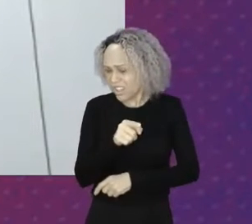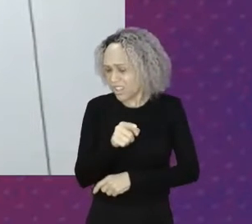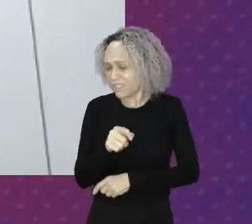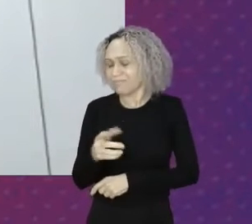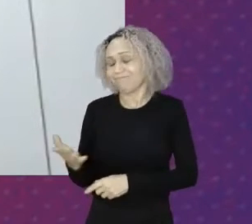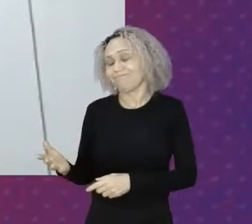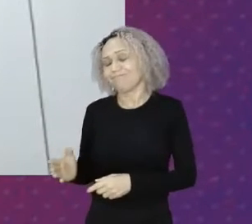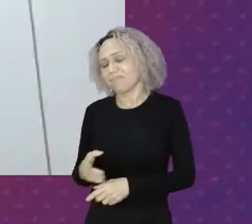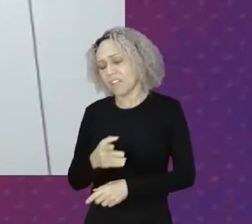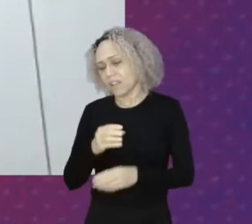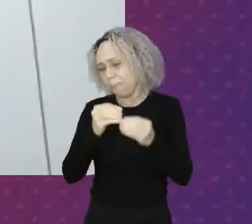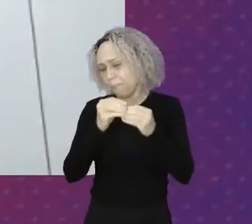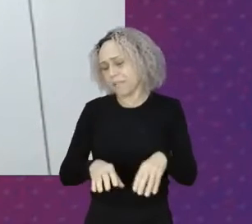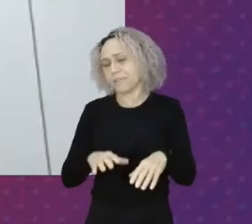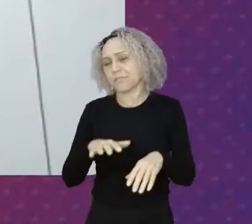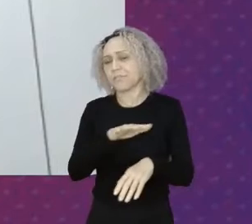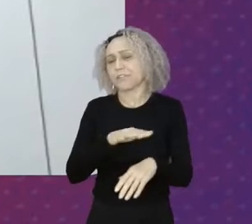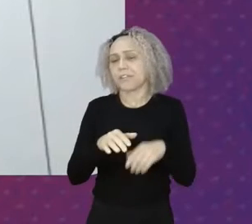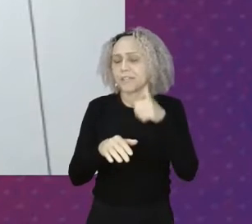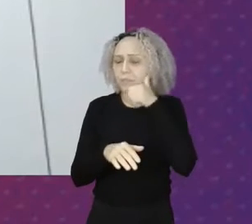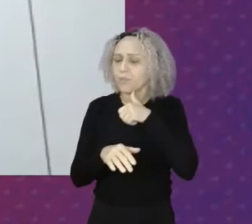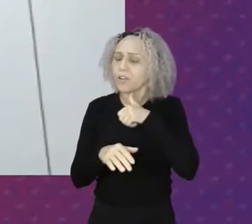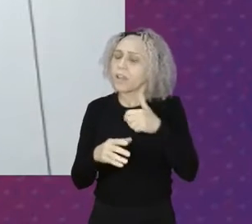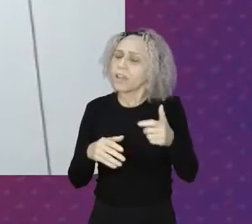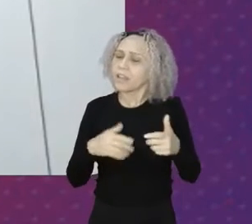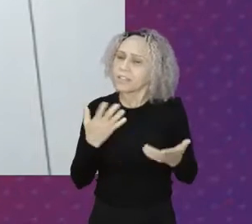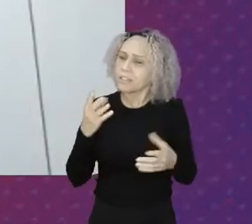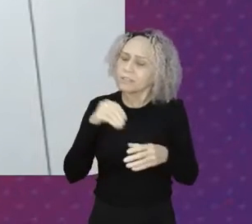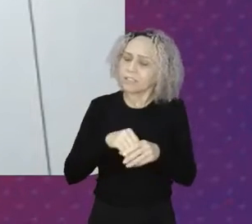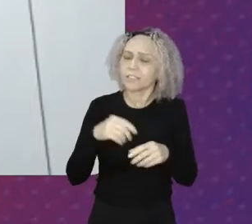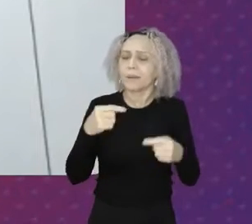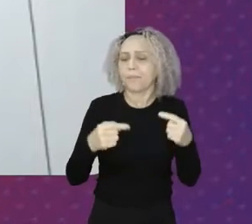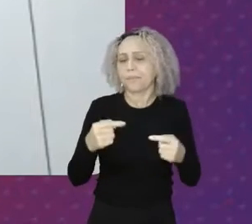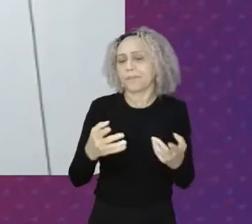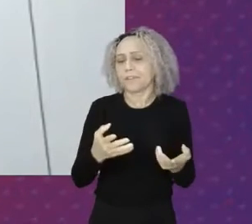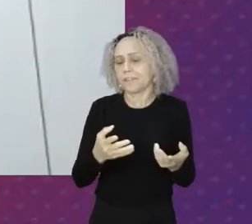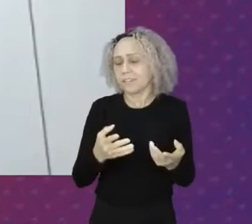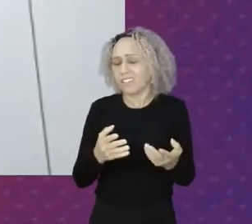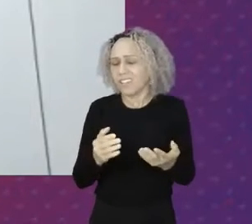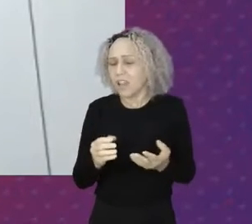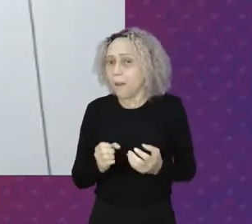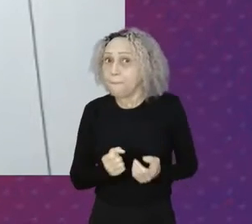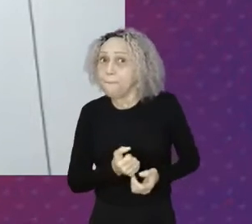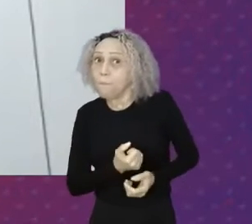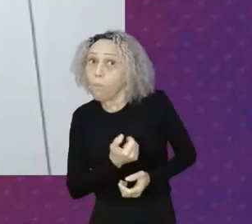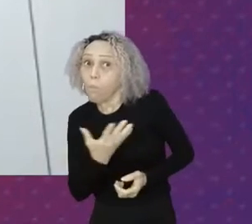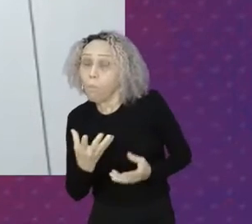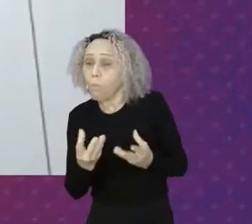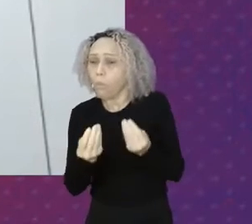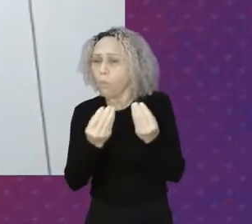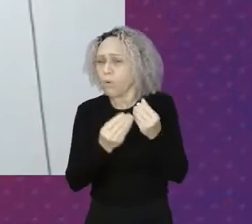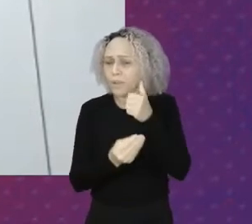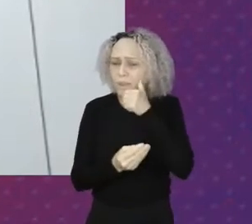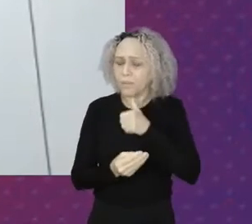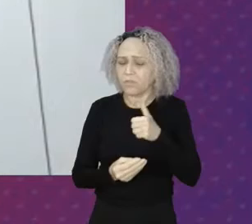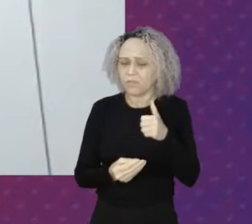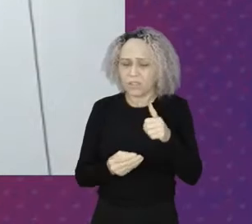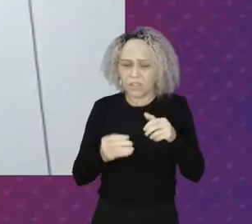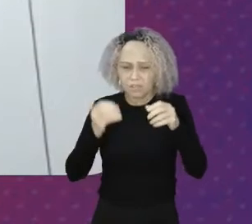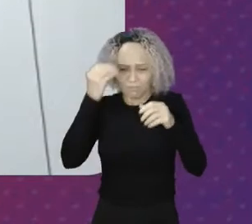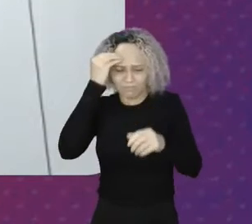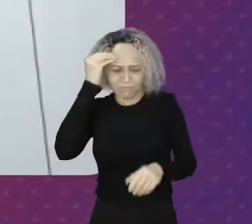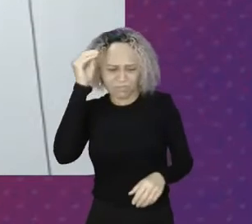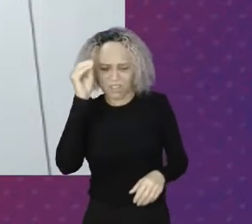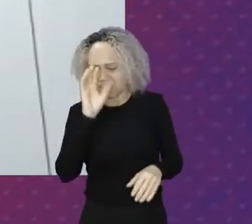sobretudo, as mulheres que estão no exercício político também. Muitas acabam desistindo, acabam não querendo mais se